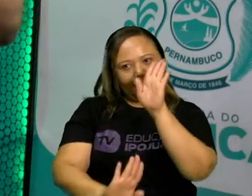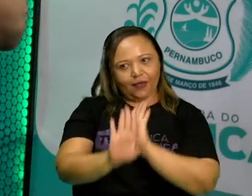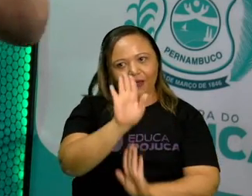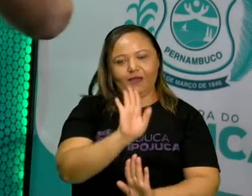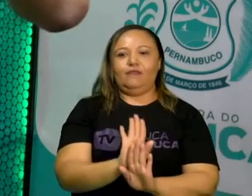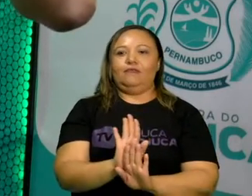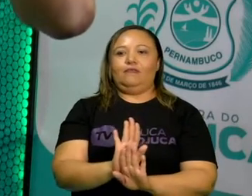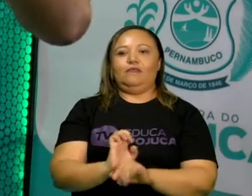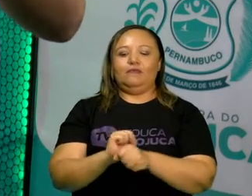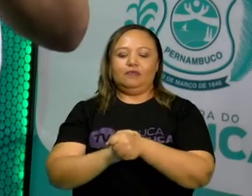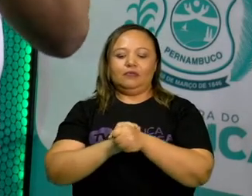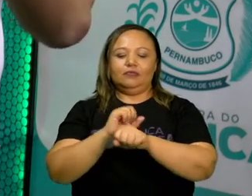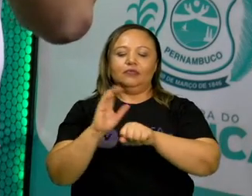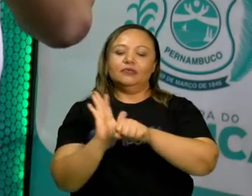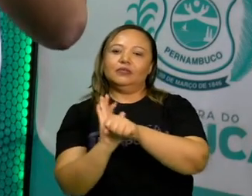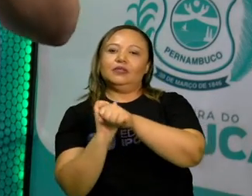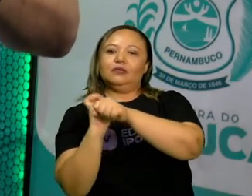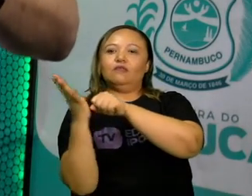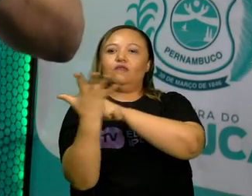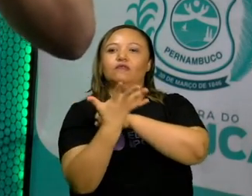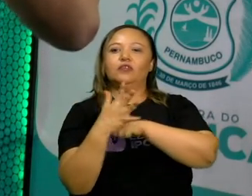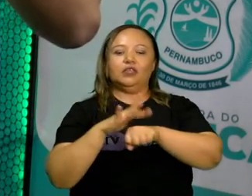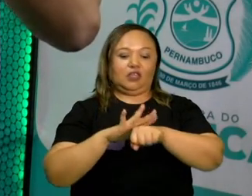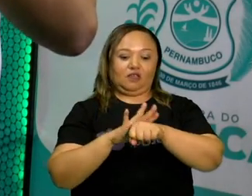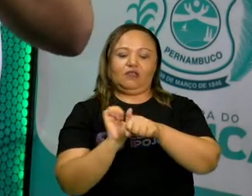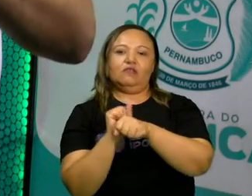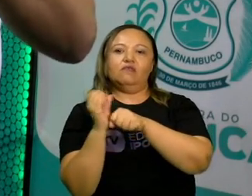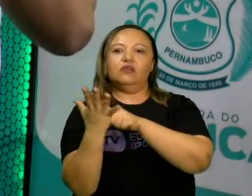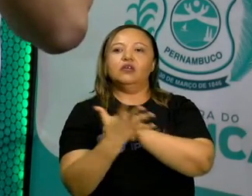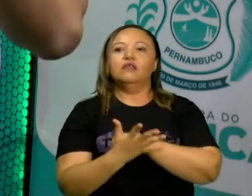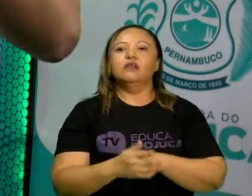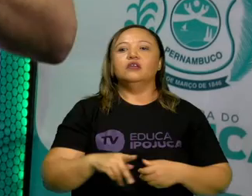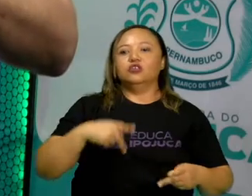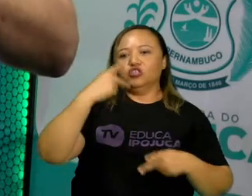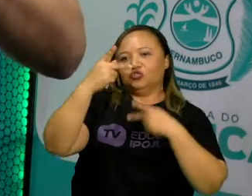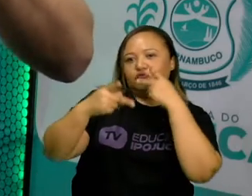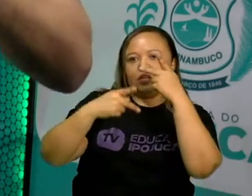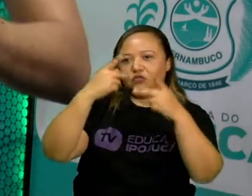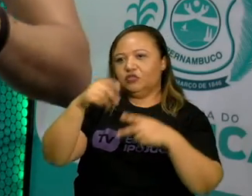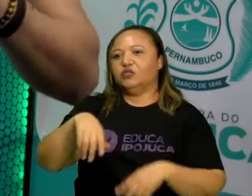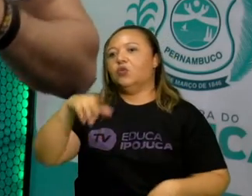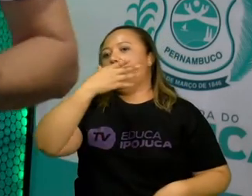Proteja você mesmo, proteja sua família, as pessoas que você ama. Fale com seu pai, fale com sua